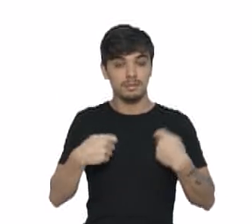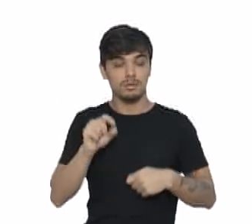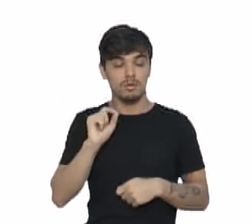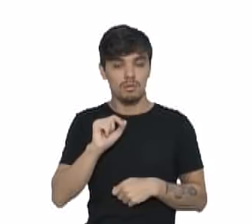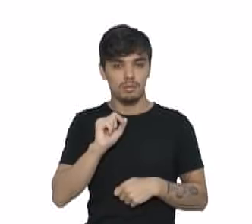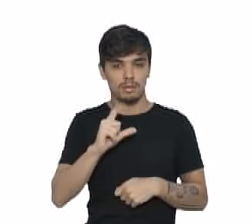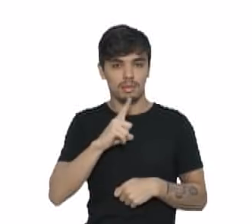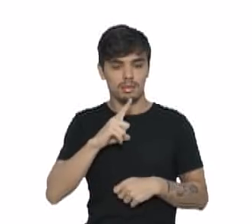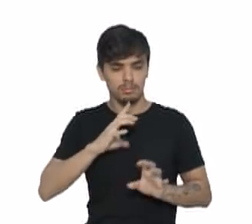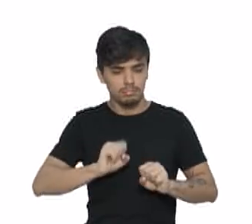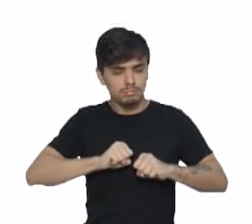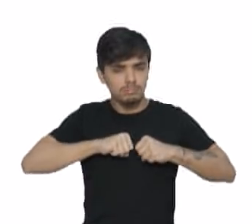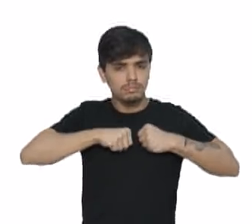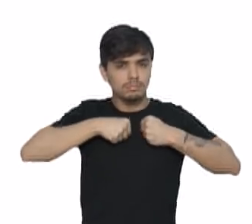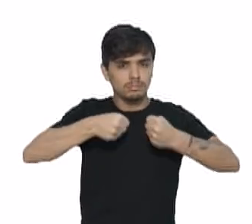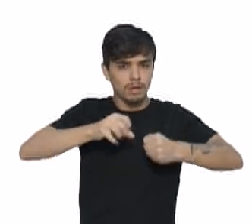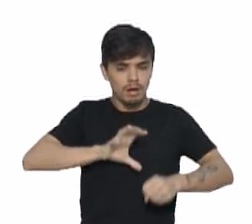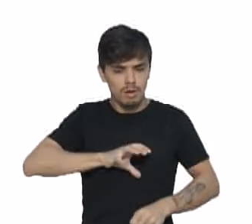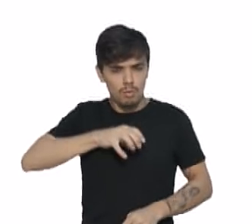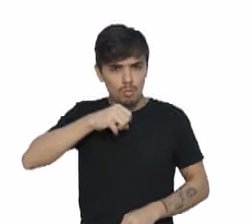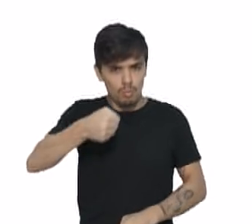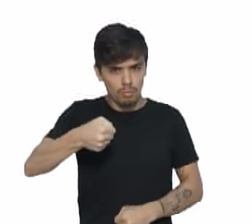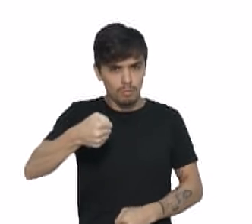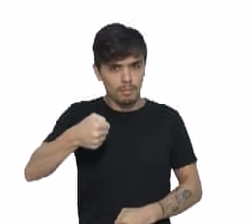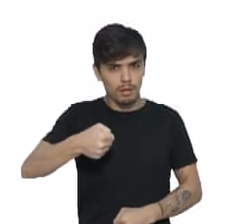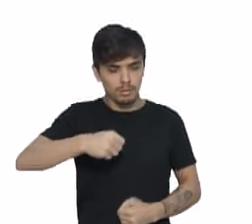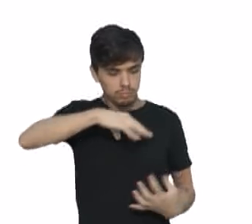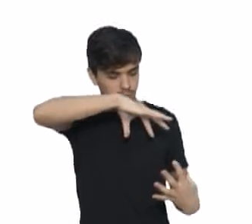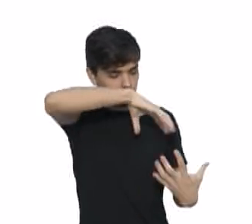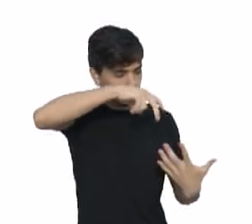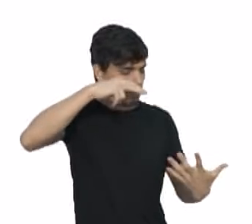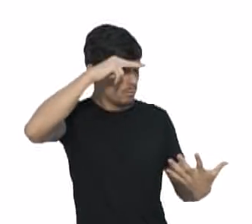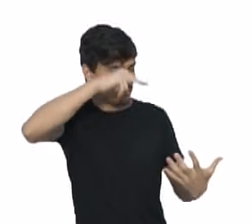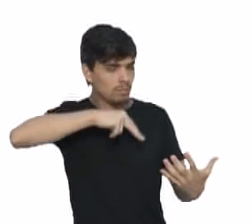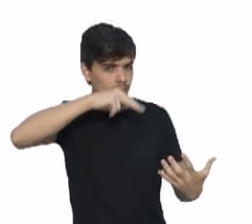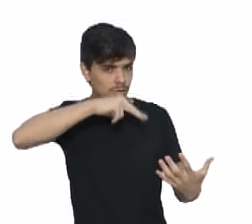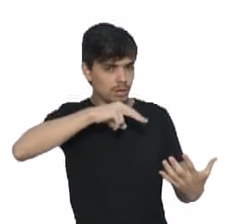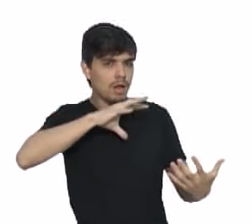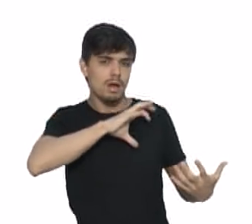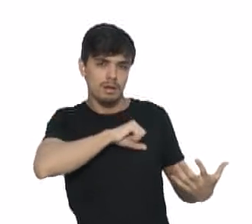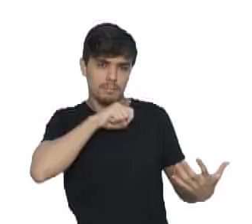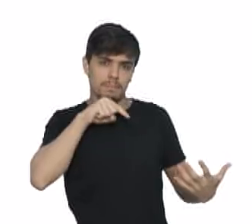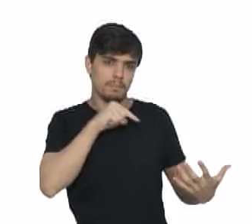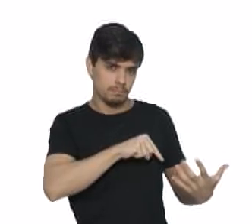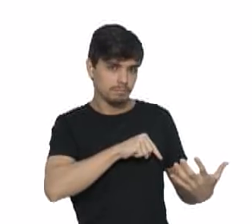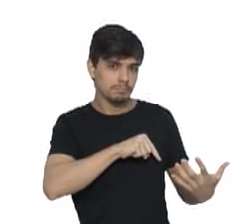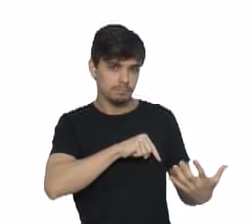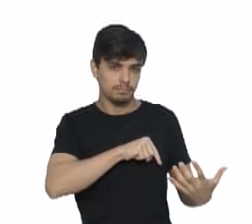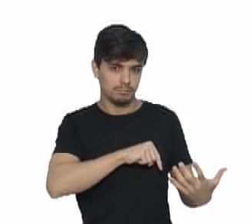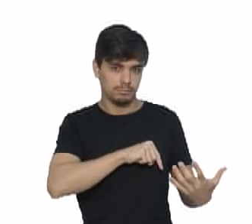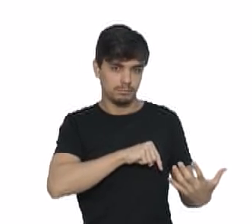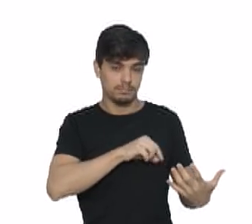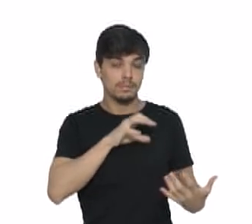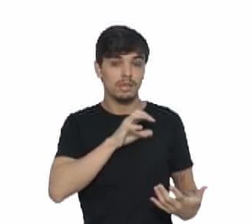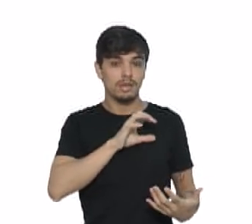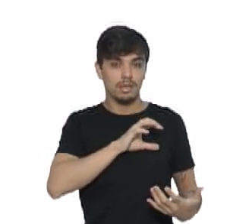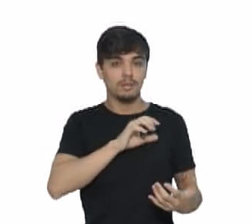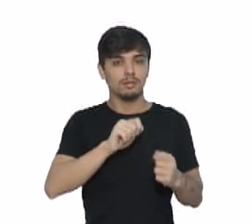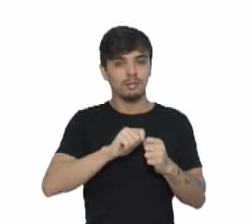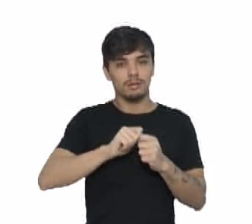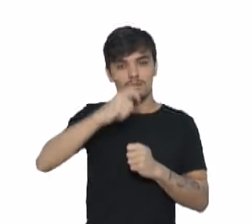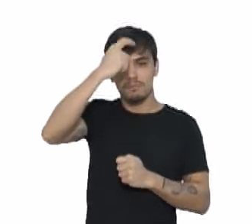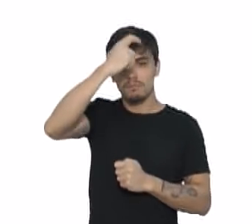muita coragem para olhar o mundo nos olhos e ainda assim amá-lo. E é isso que faz a